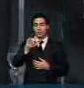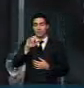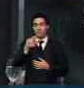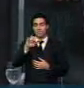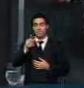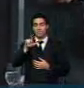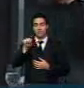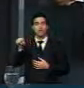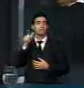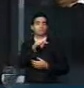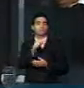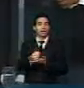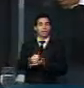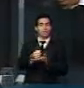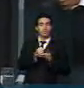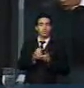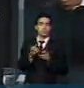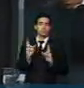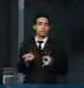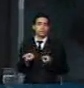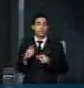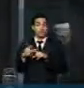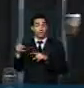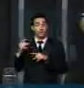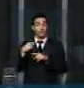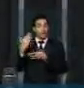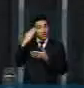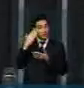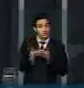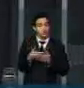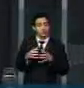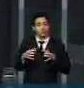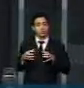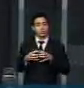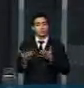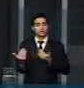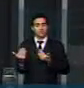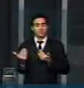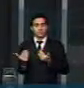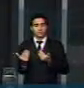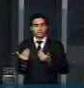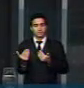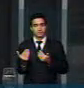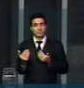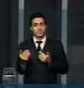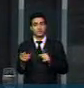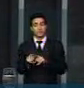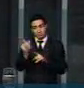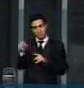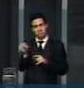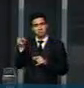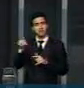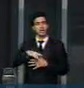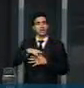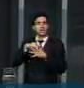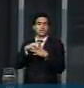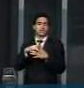recebi, por ele acreditar na juventude e por ser um grande líder